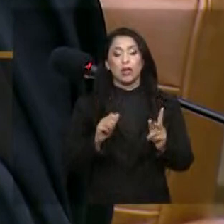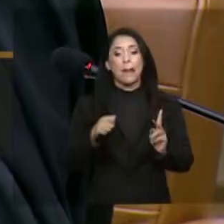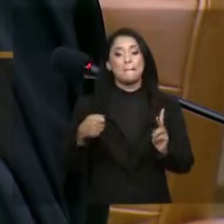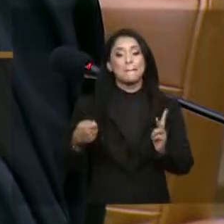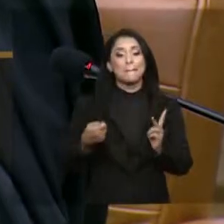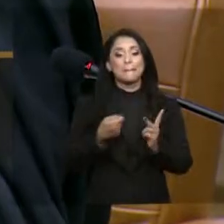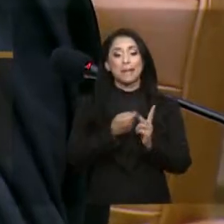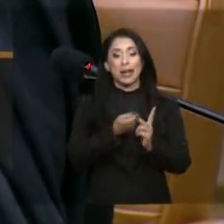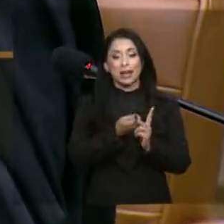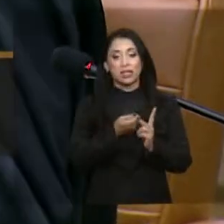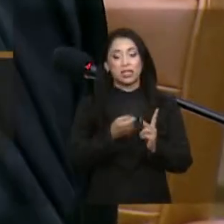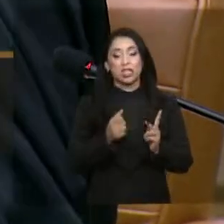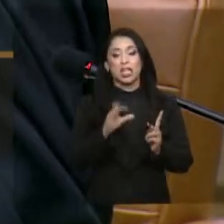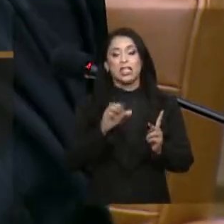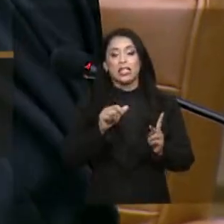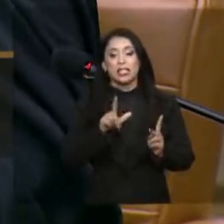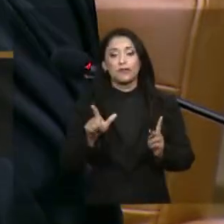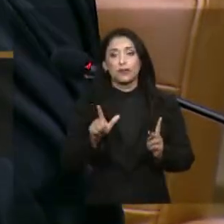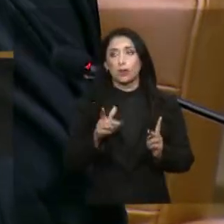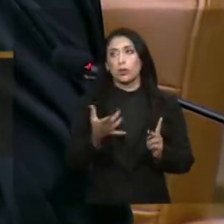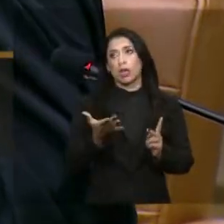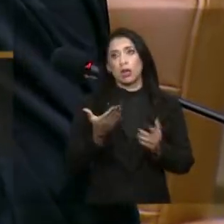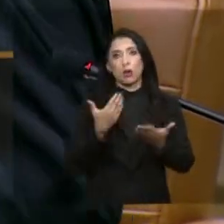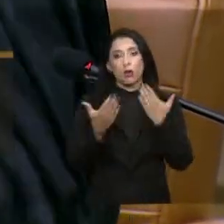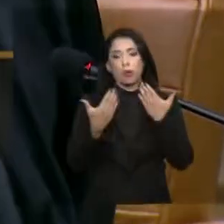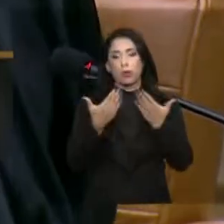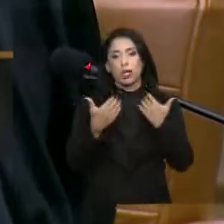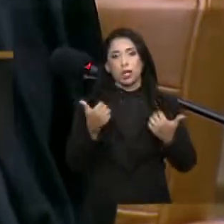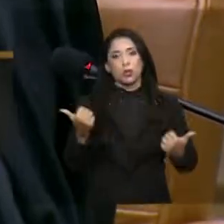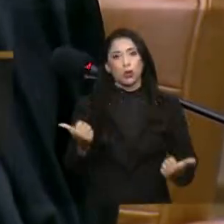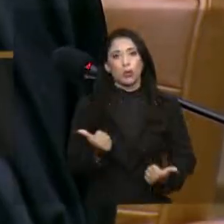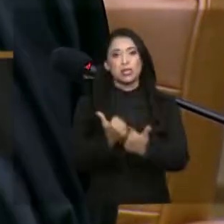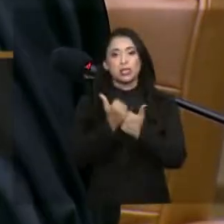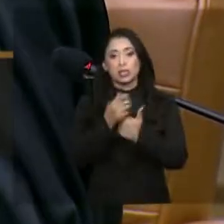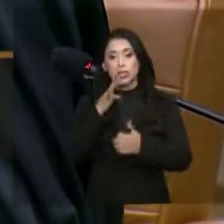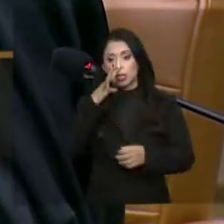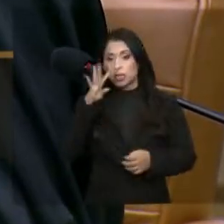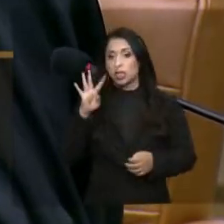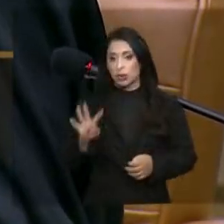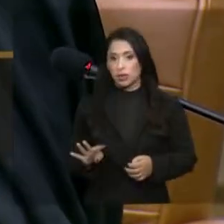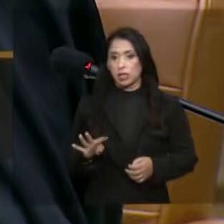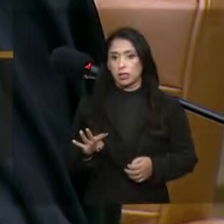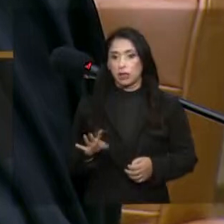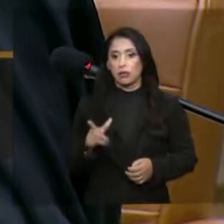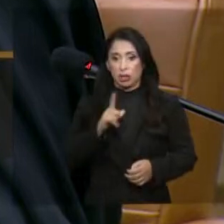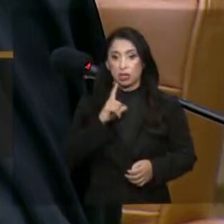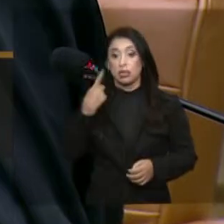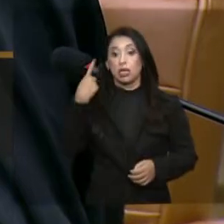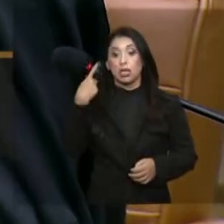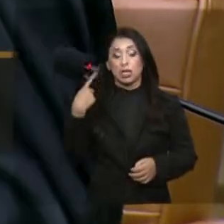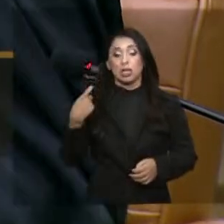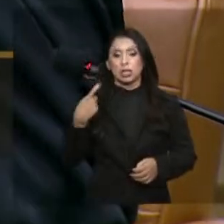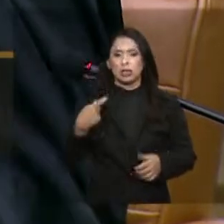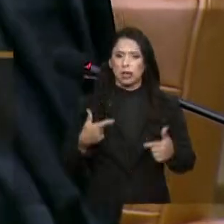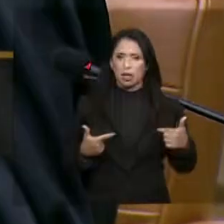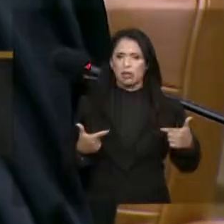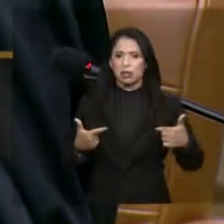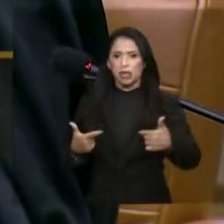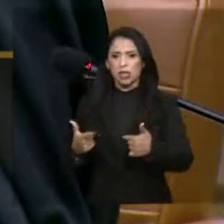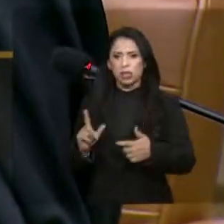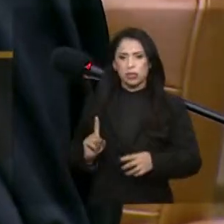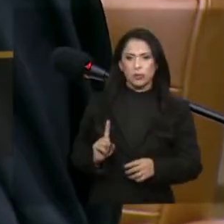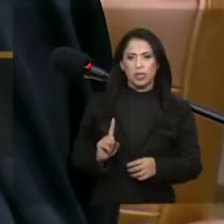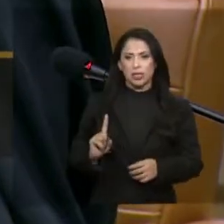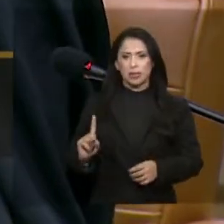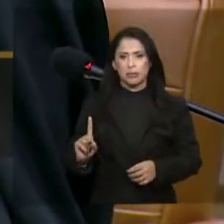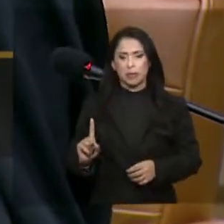civil no processo crime, que seria um assistente de acusação, demonstrando interesse de agir. E